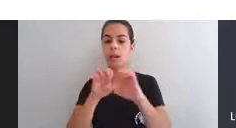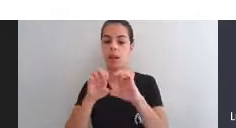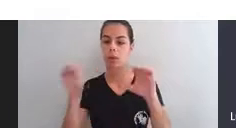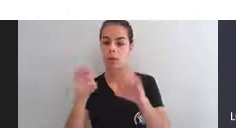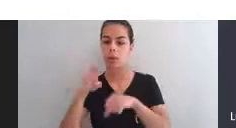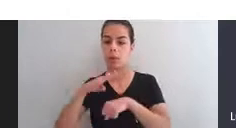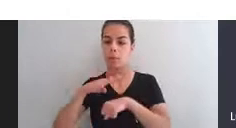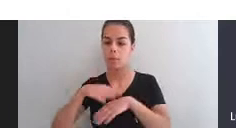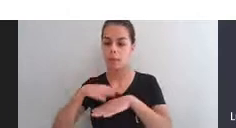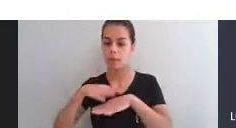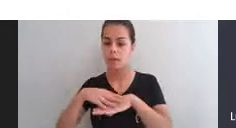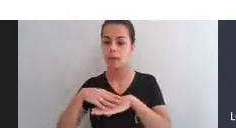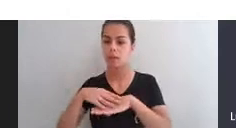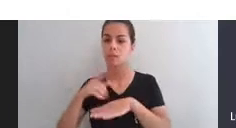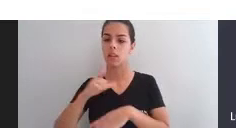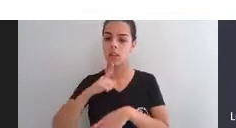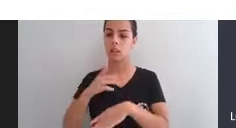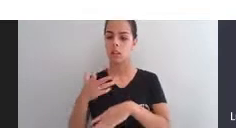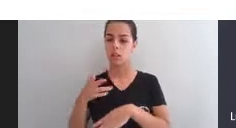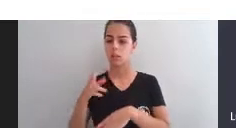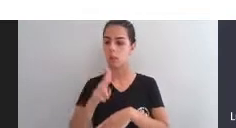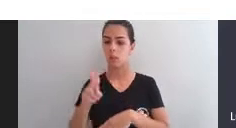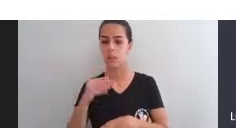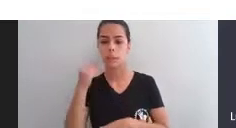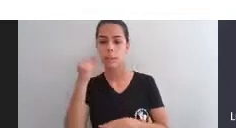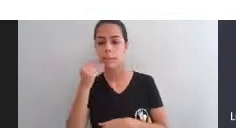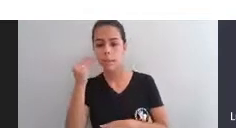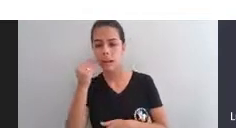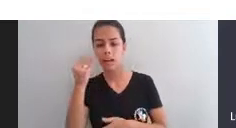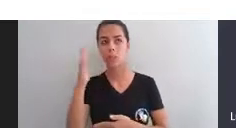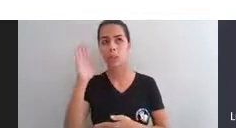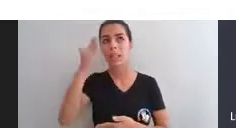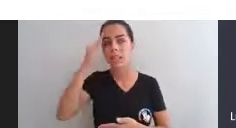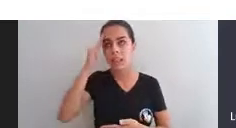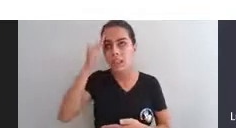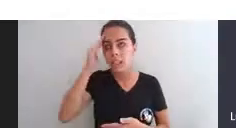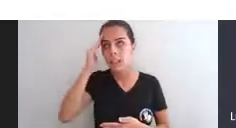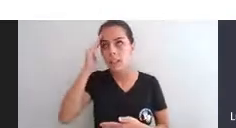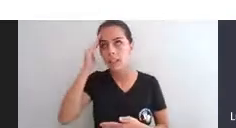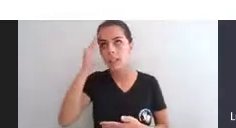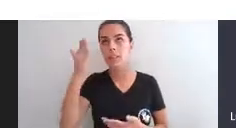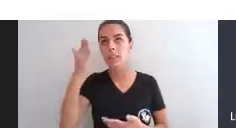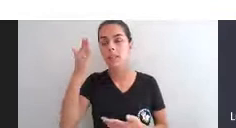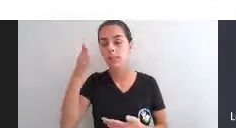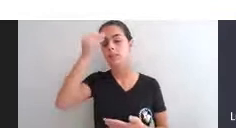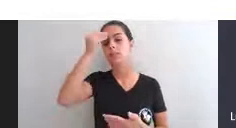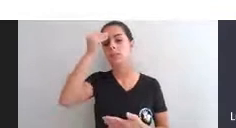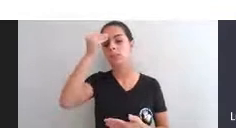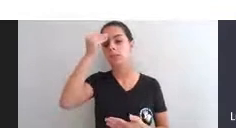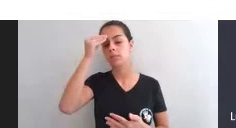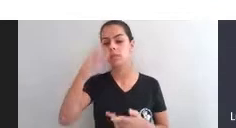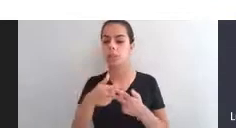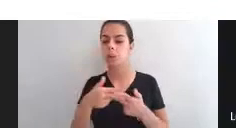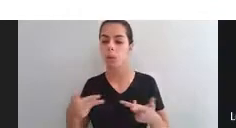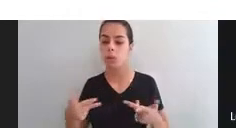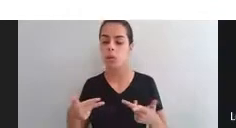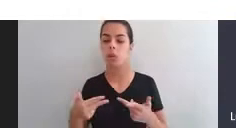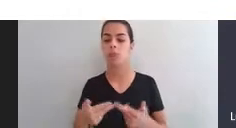tem alguma utilidade prática de realmente entender e... Entender não, né? Decorar essas coisas? Essa